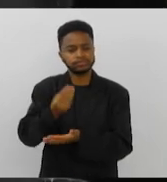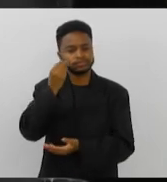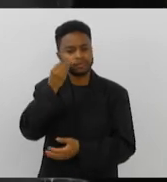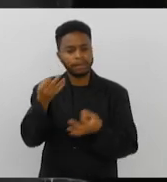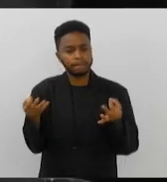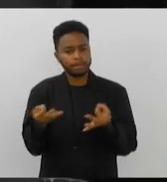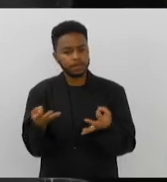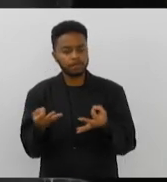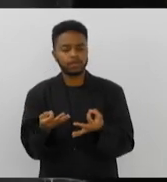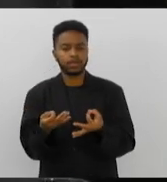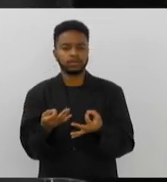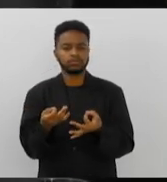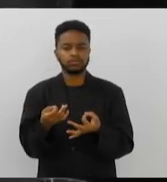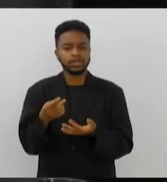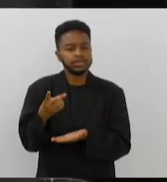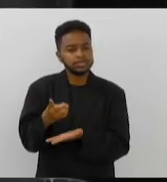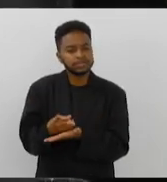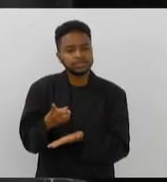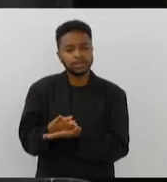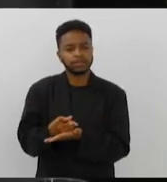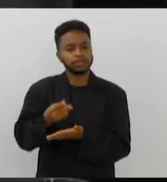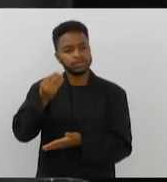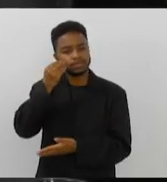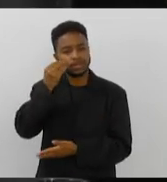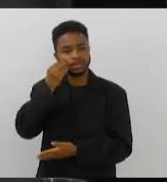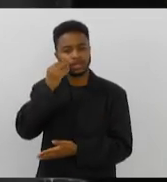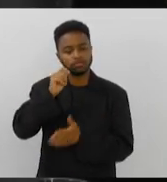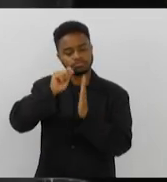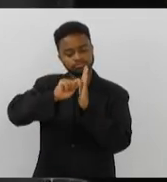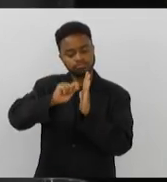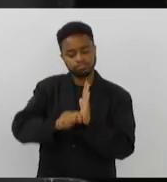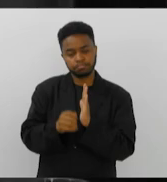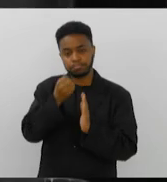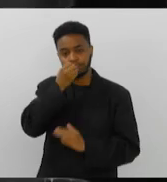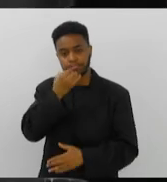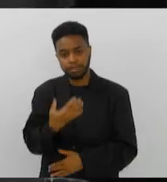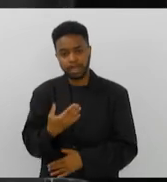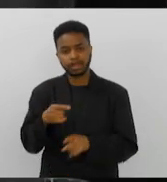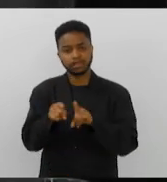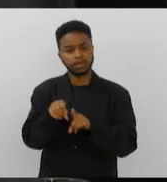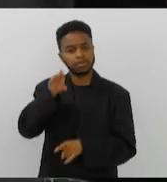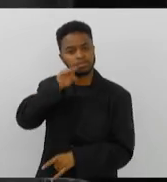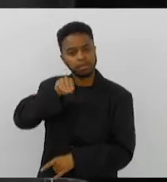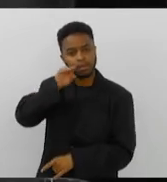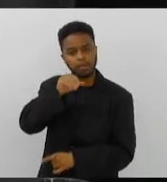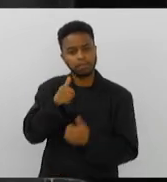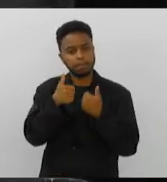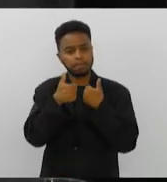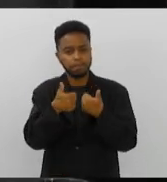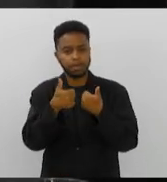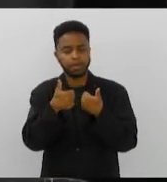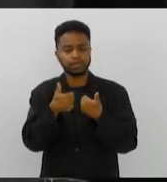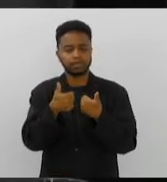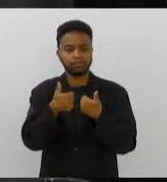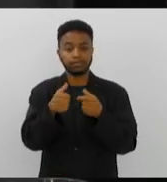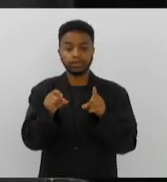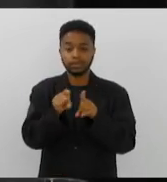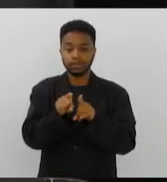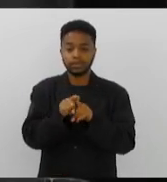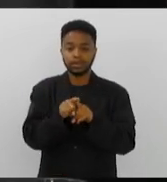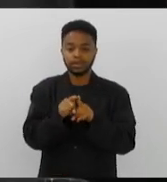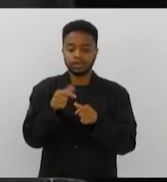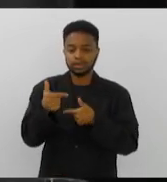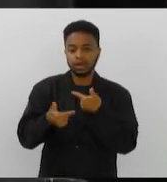sempre em busca da boa escrita da boa oratória e do bom